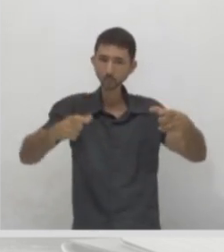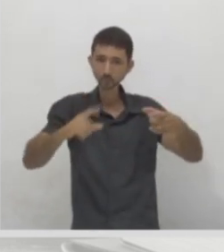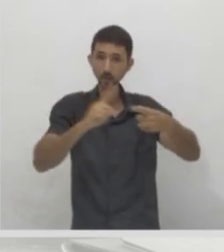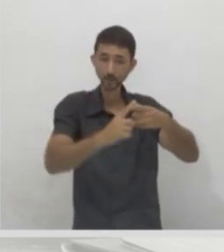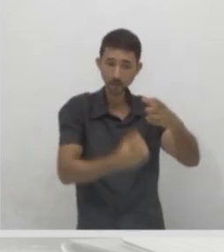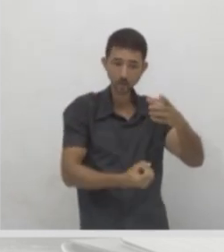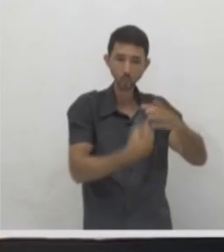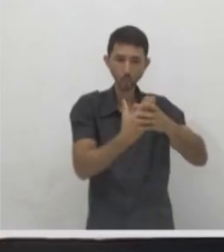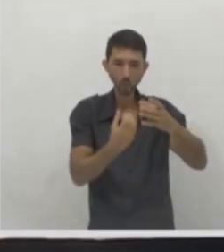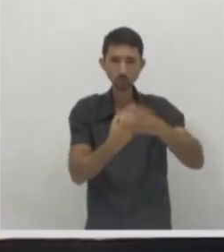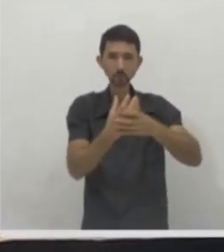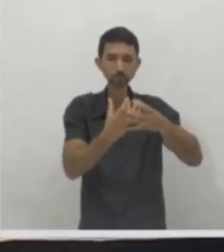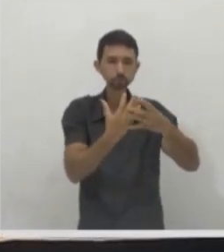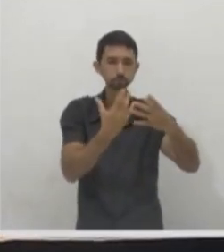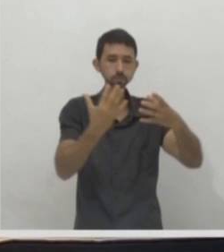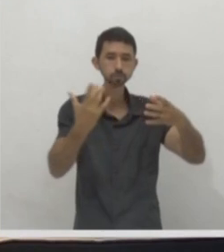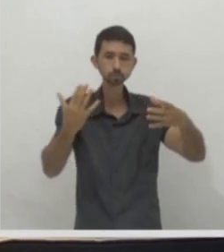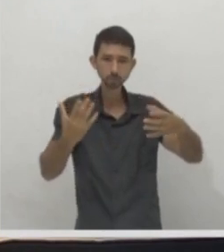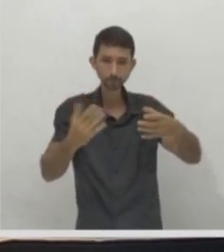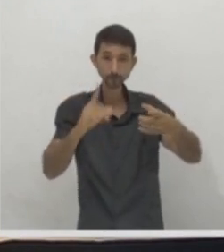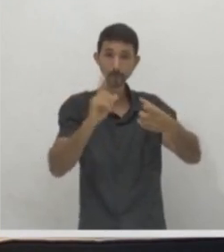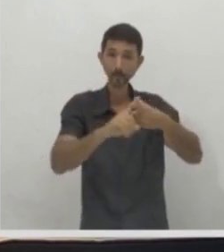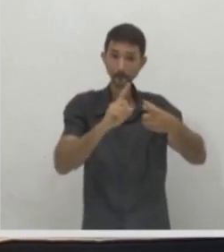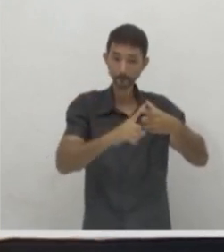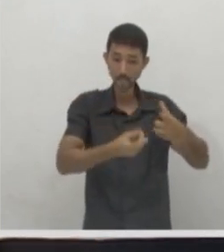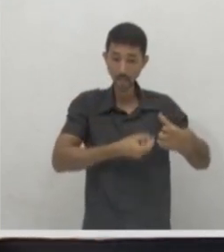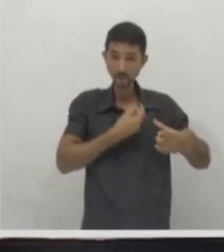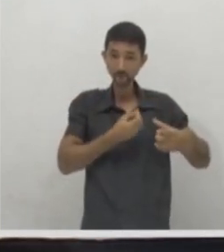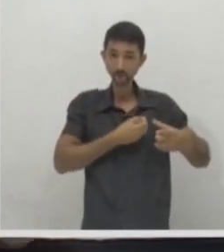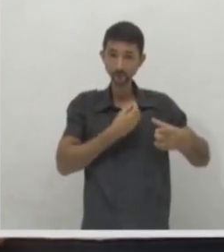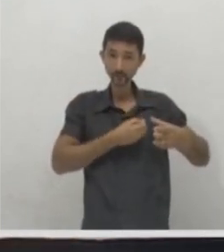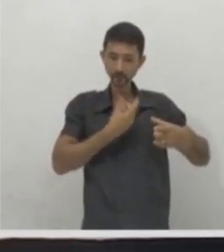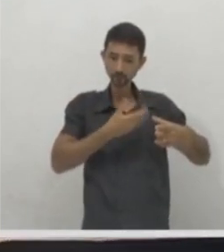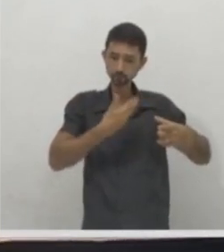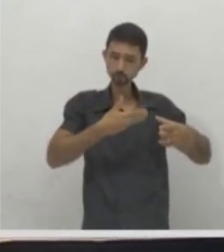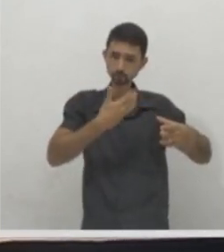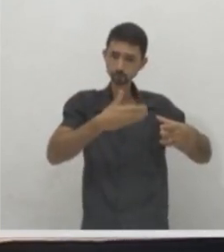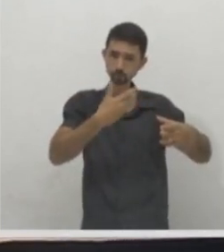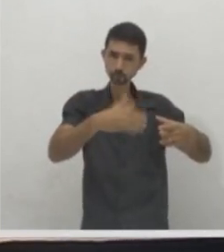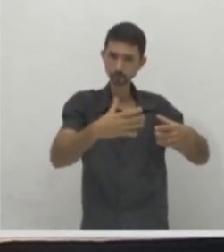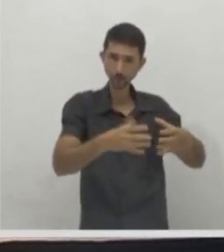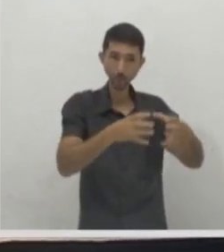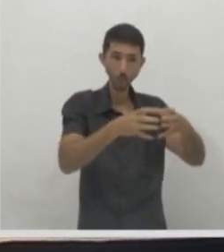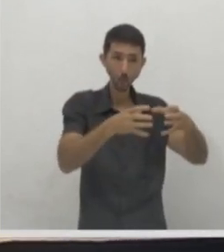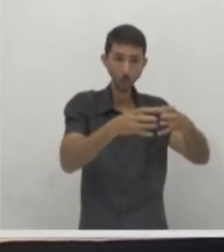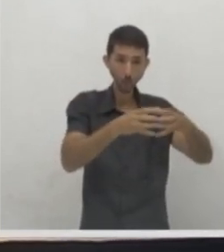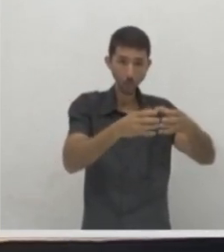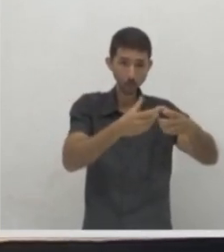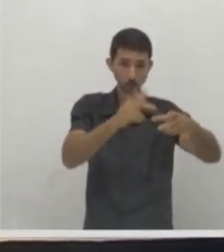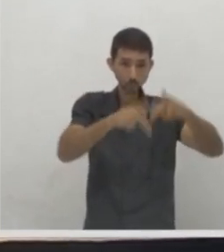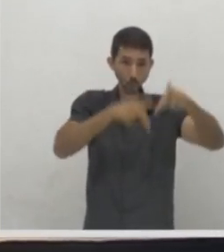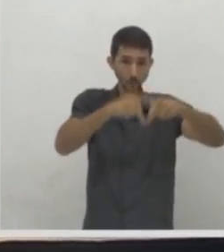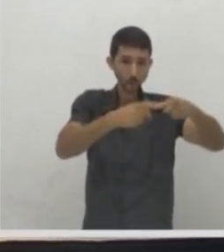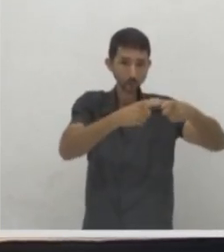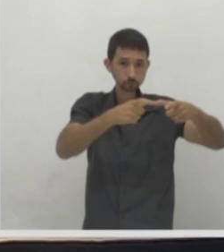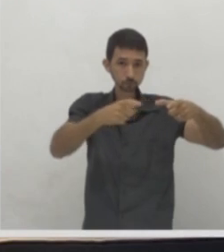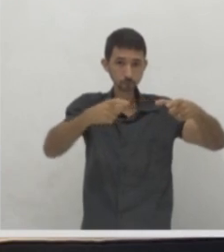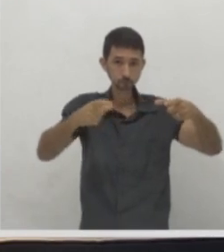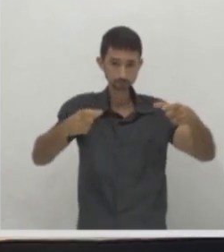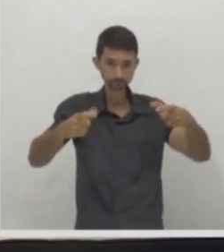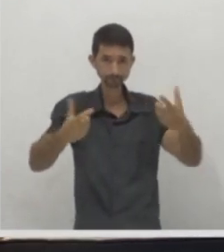alimentos, pudessem viver mais tempo, tá? Então os grupos vão aumentar, né, obviamente, né, de